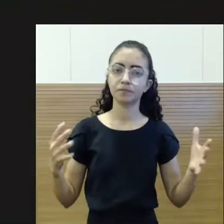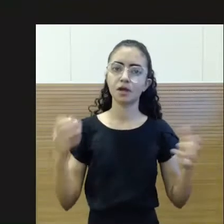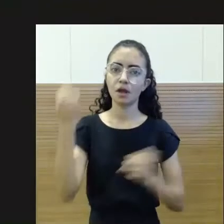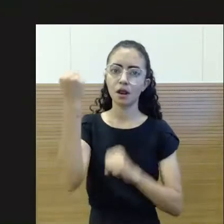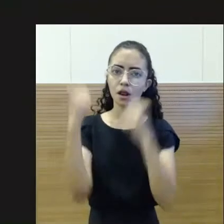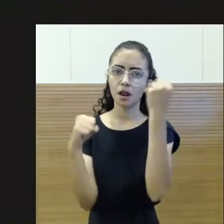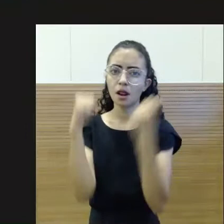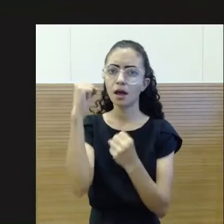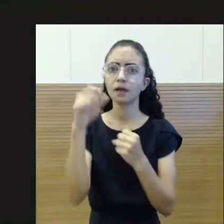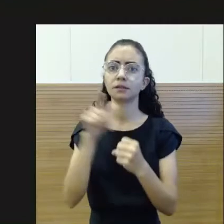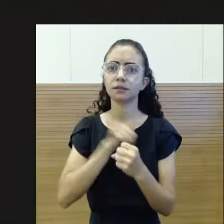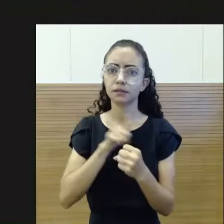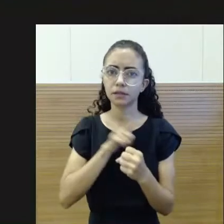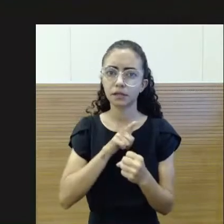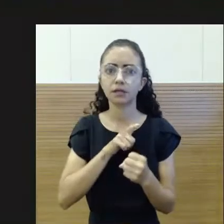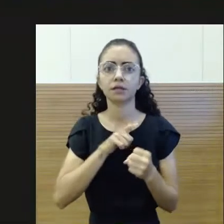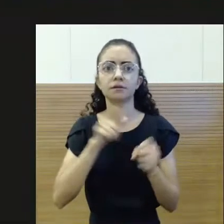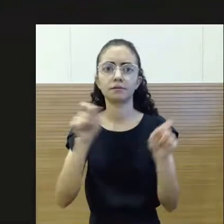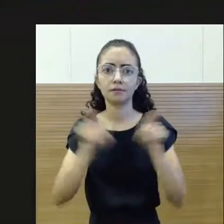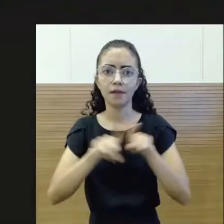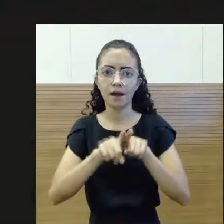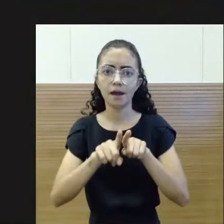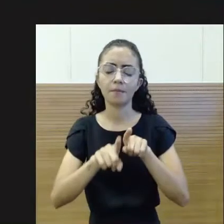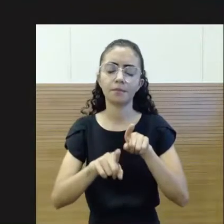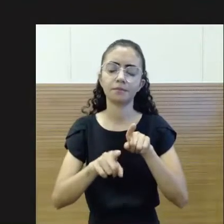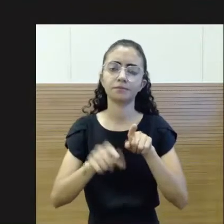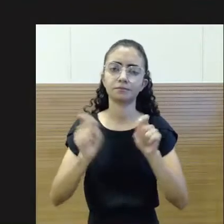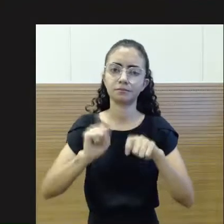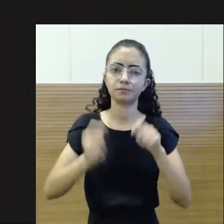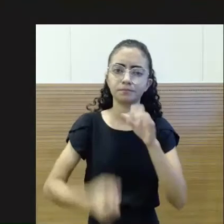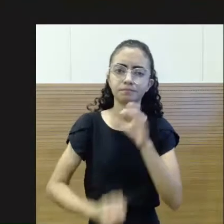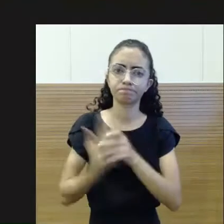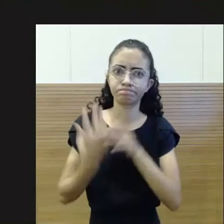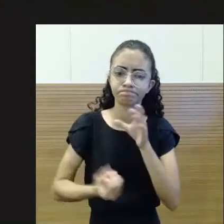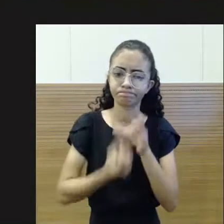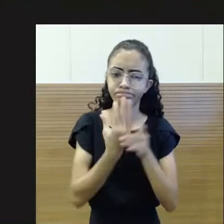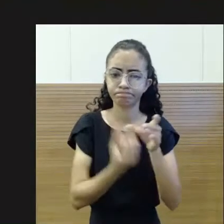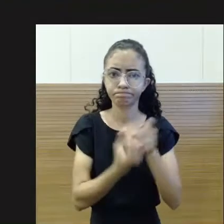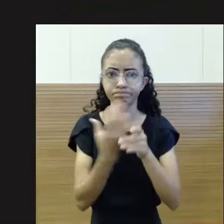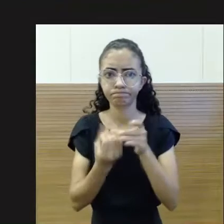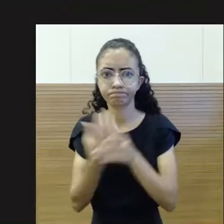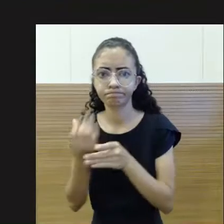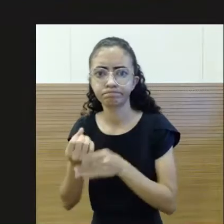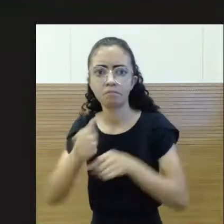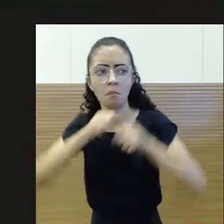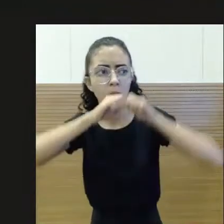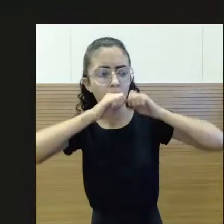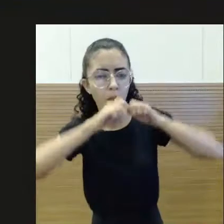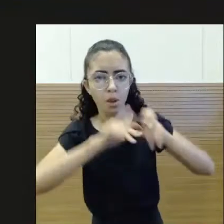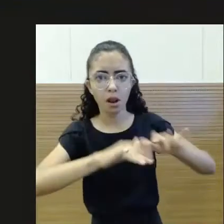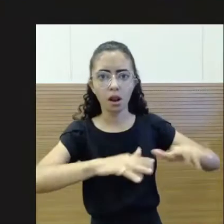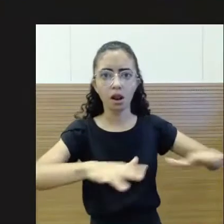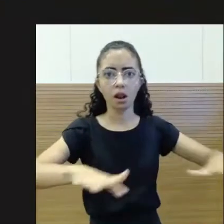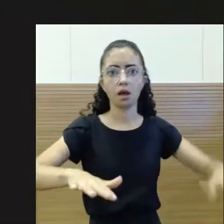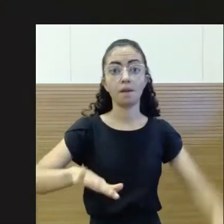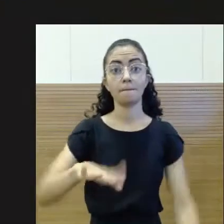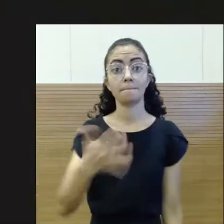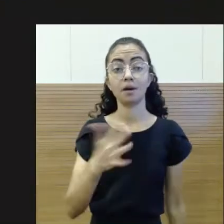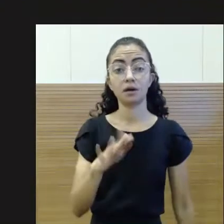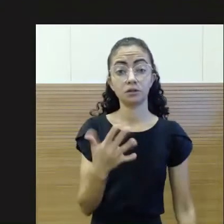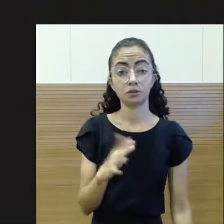criar demanda para os seus produtos, né? Essas 10 empresas, por exemplo, elas vendem diariamente mais de $1 bilhão